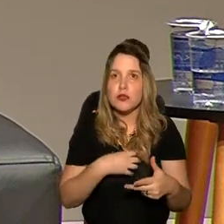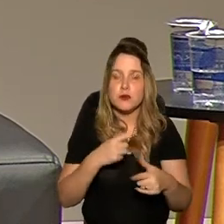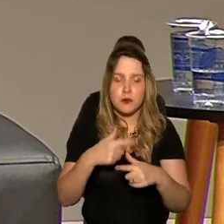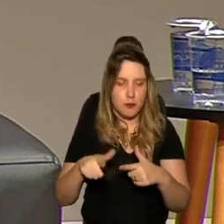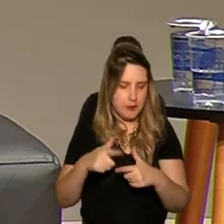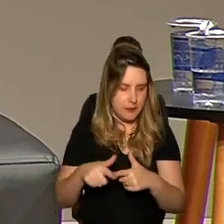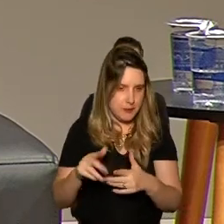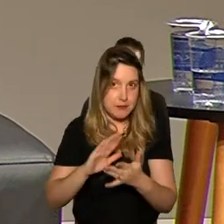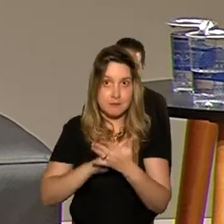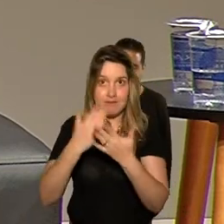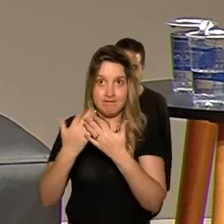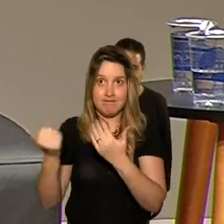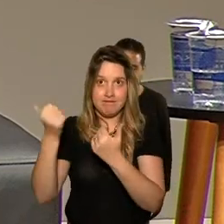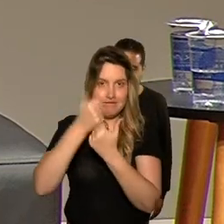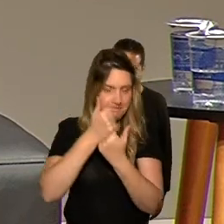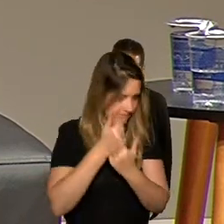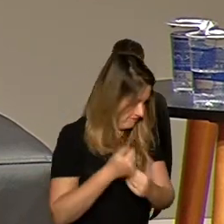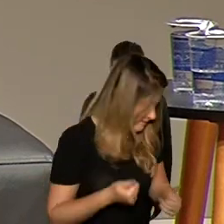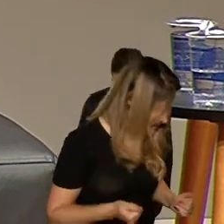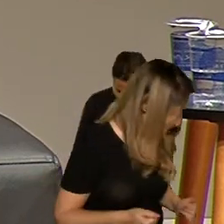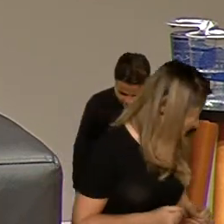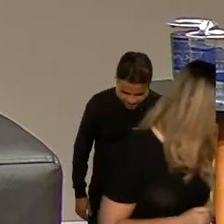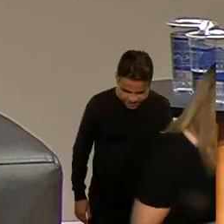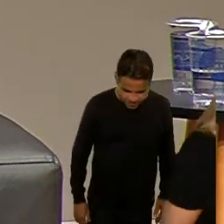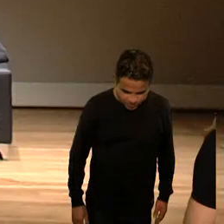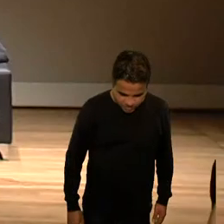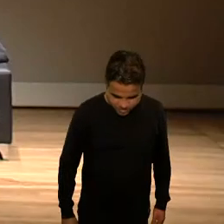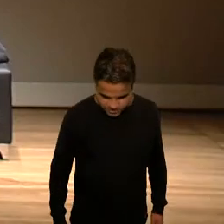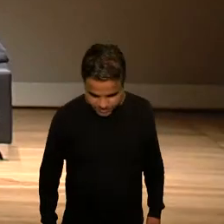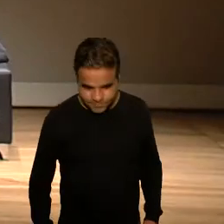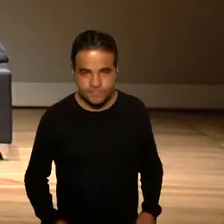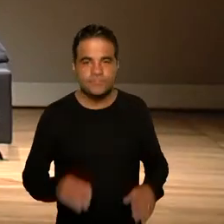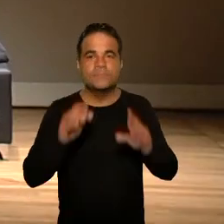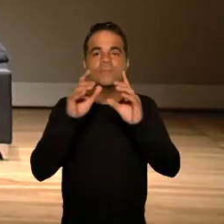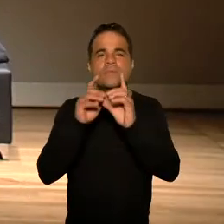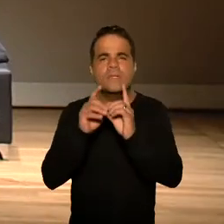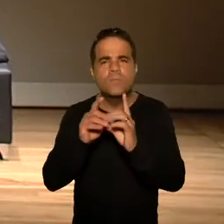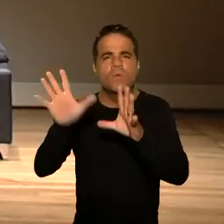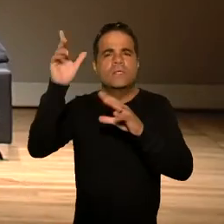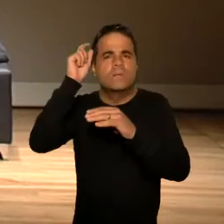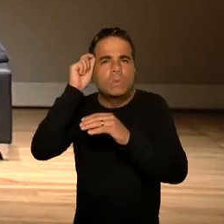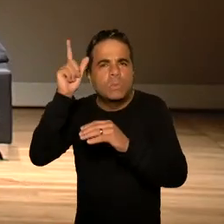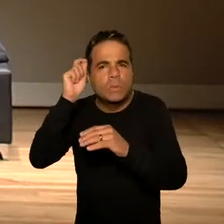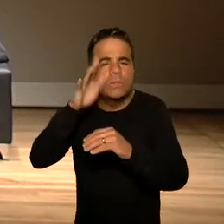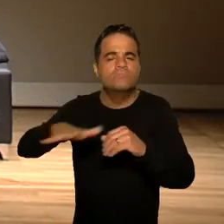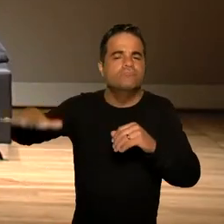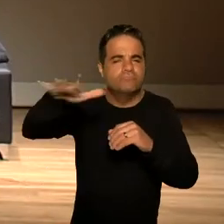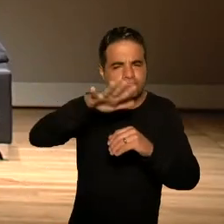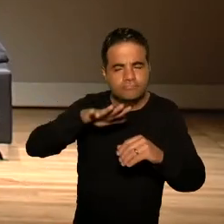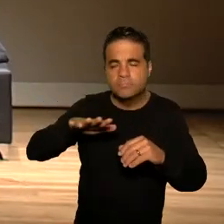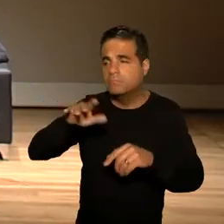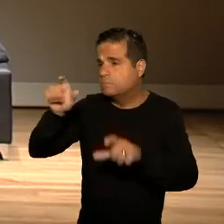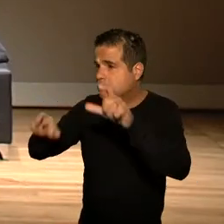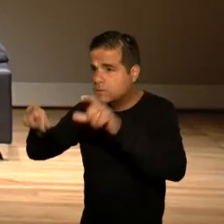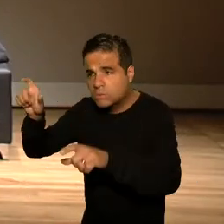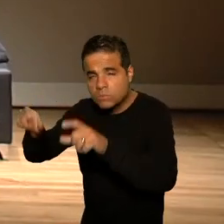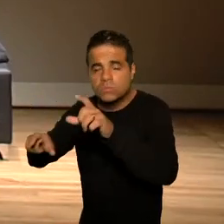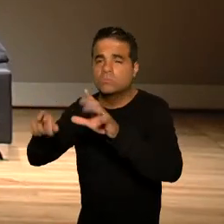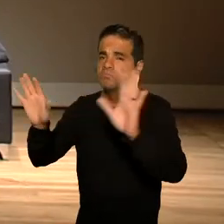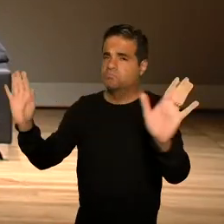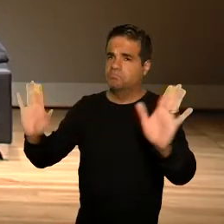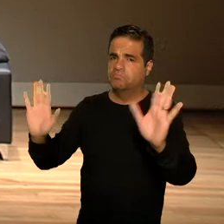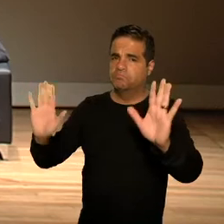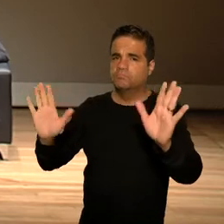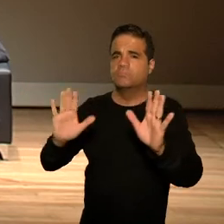que é de conceber a democracia cultural tem uma diferença significativa embora eles não sejam excludentes